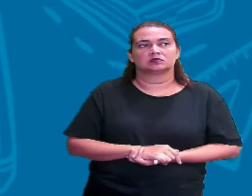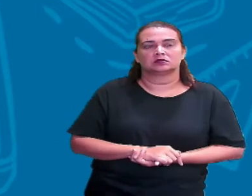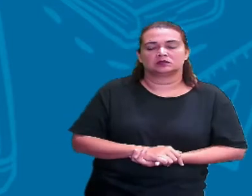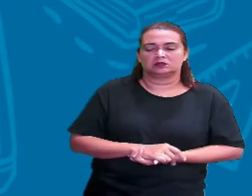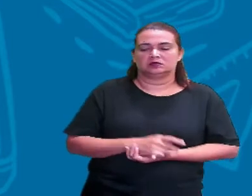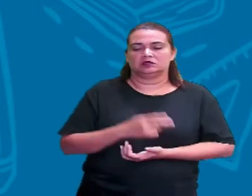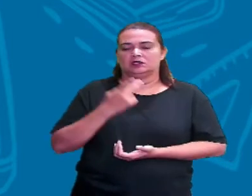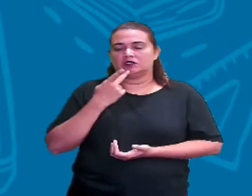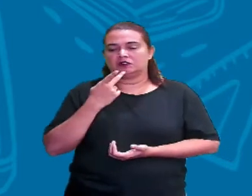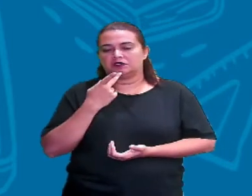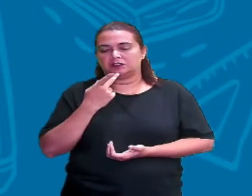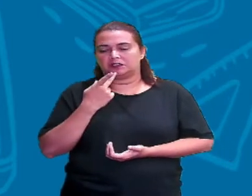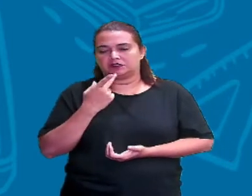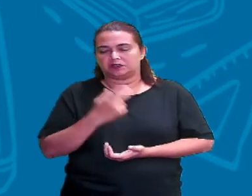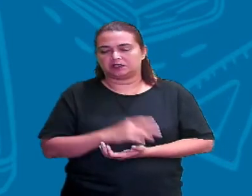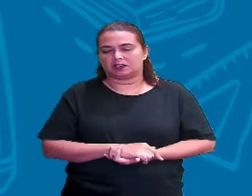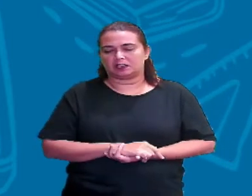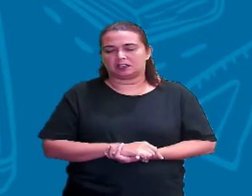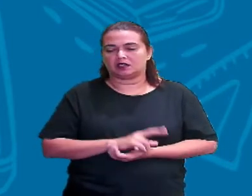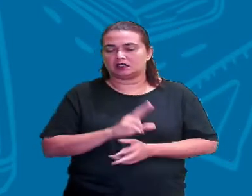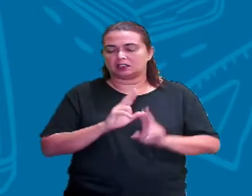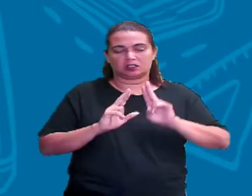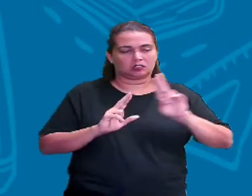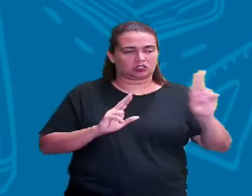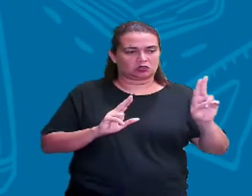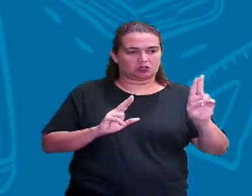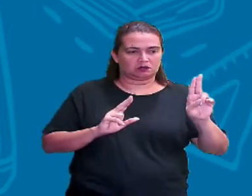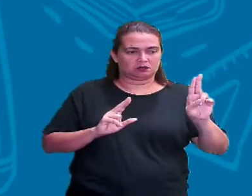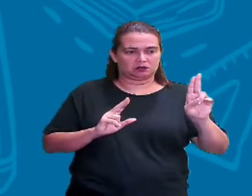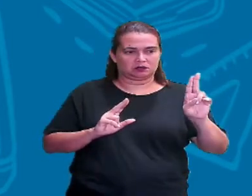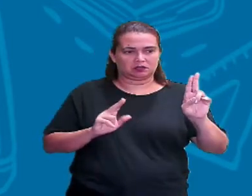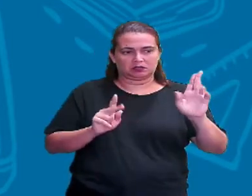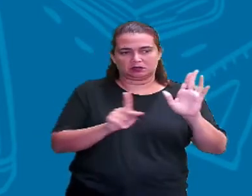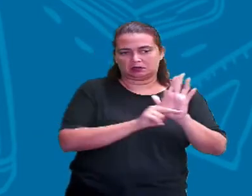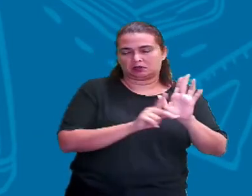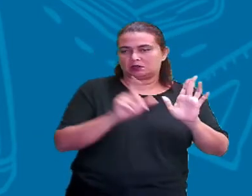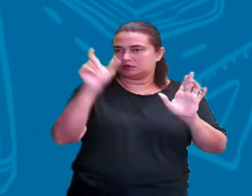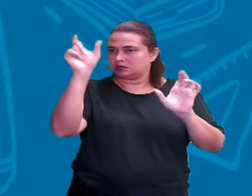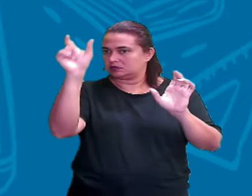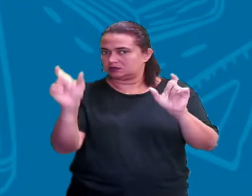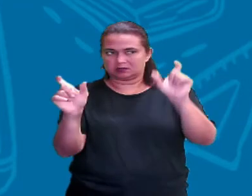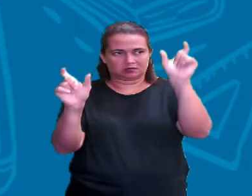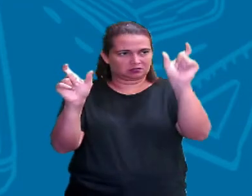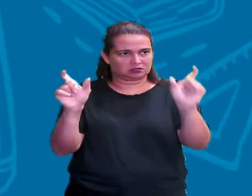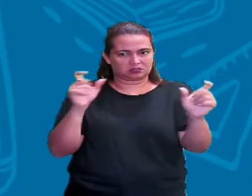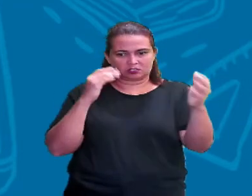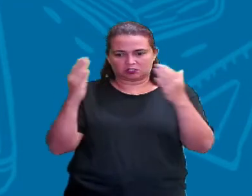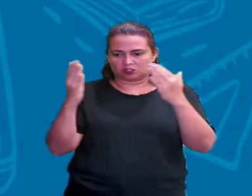leite, né? Massa de tomate é massa de tomate.